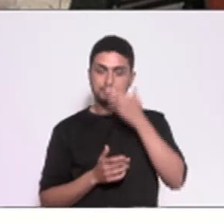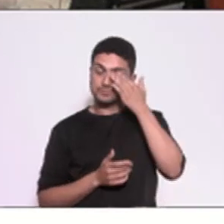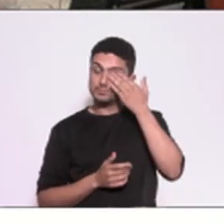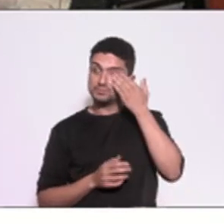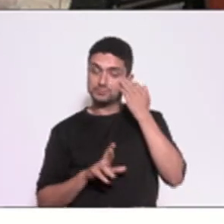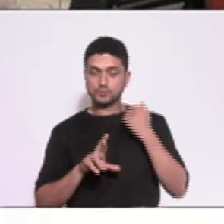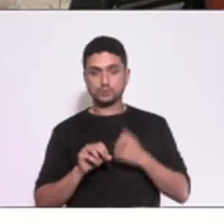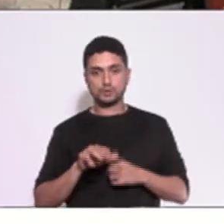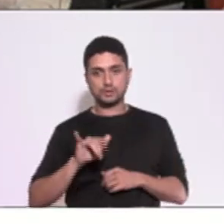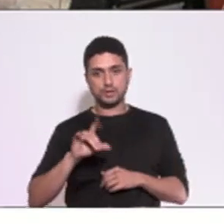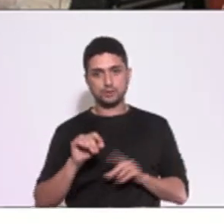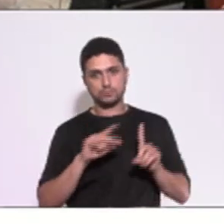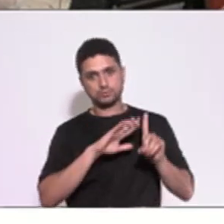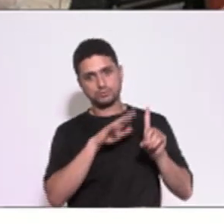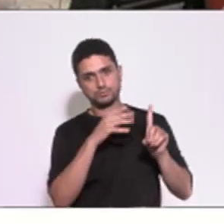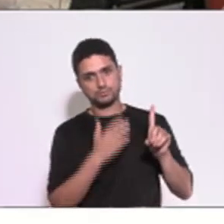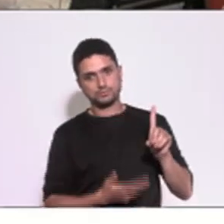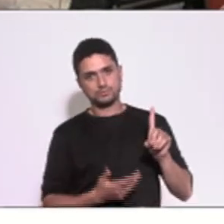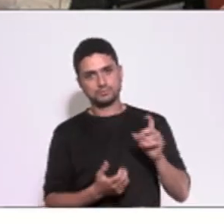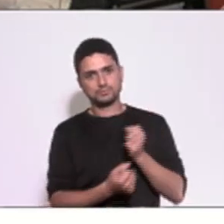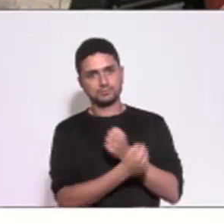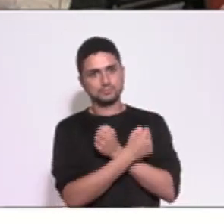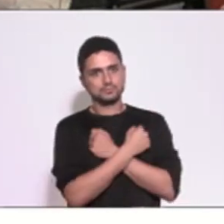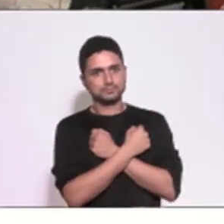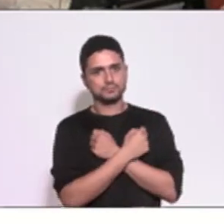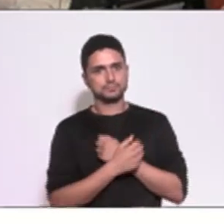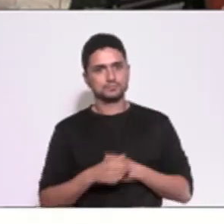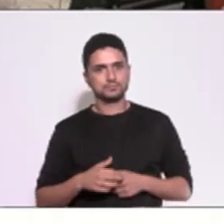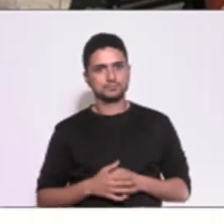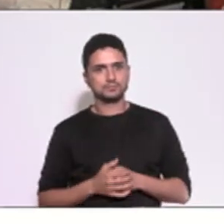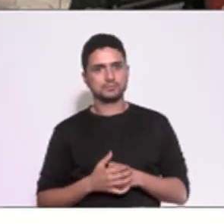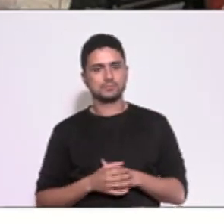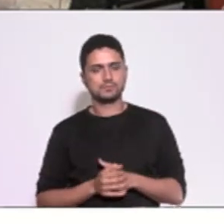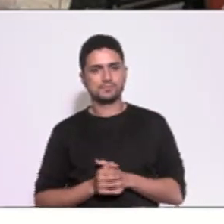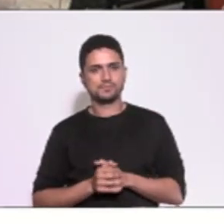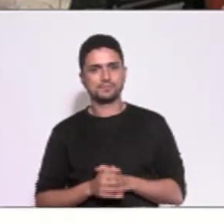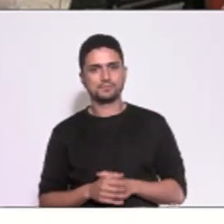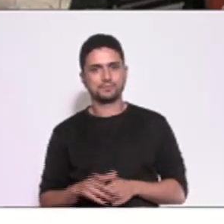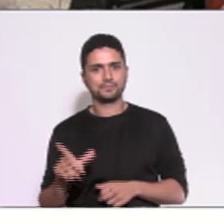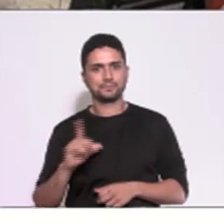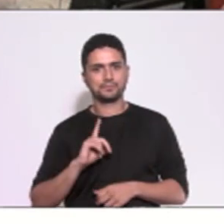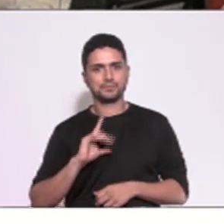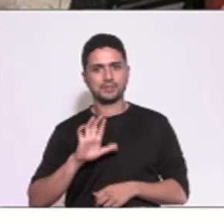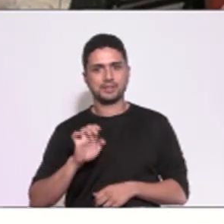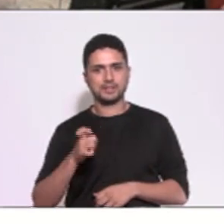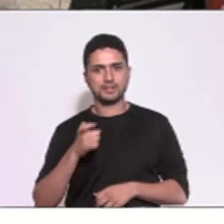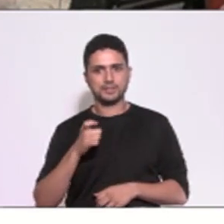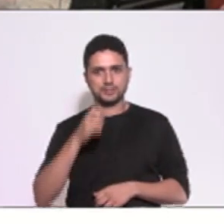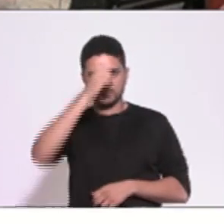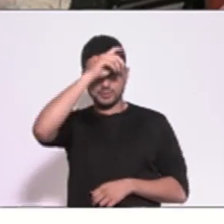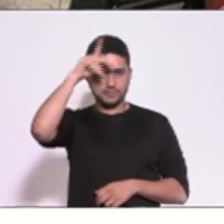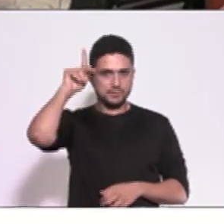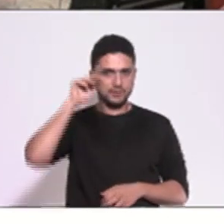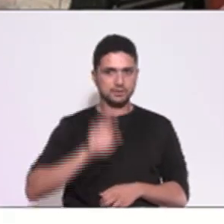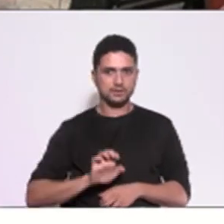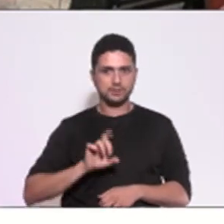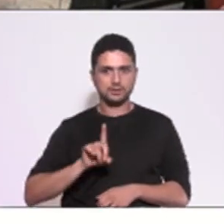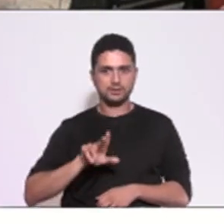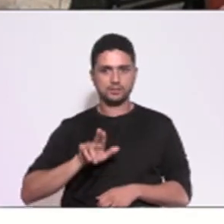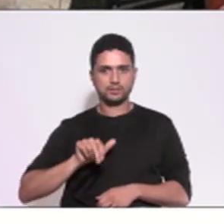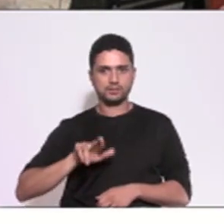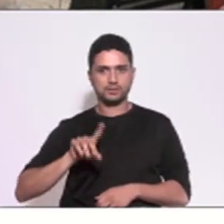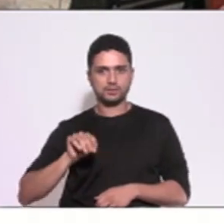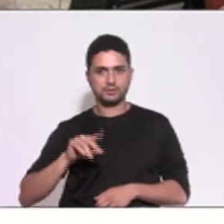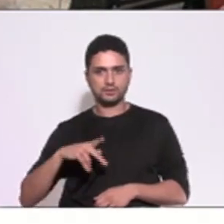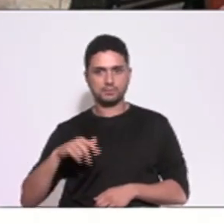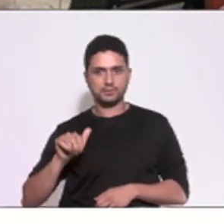homenageado Ronaldo Gonlevski, do ex-prefeito Eduardo Paes. Mandou uma mensagem